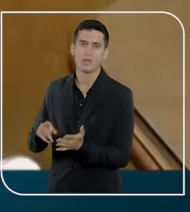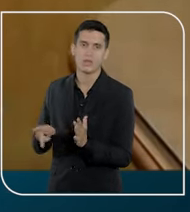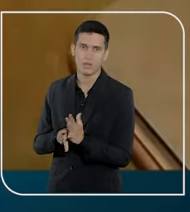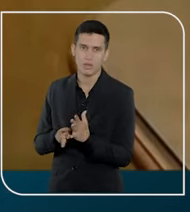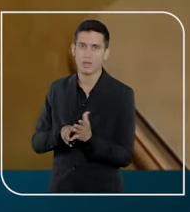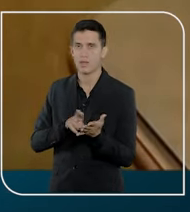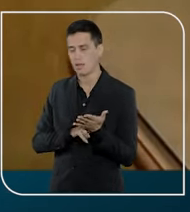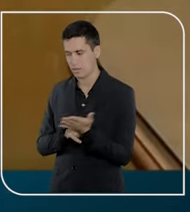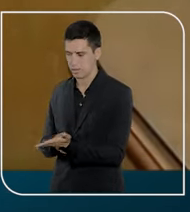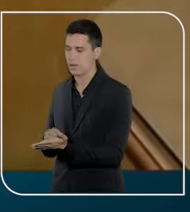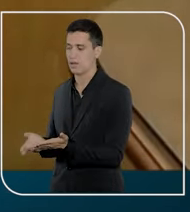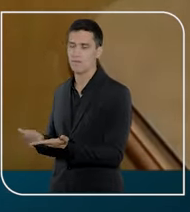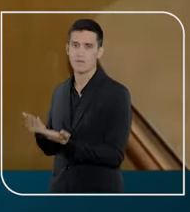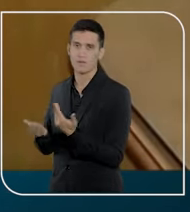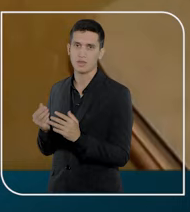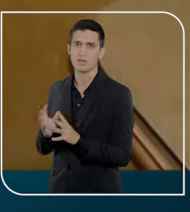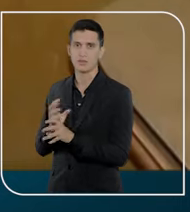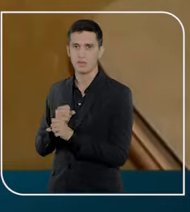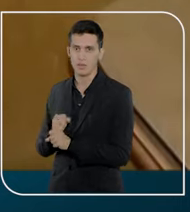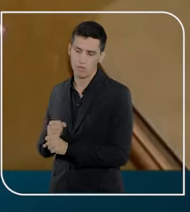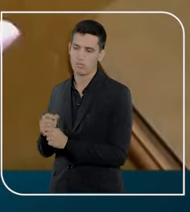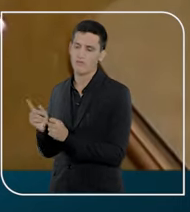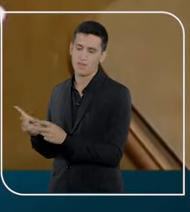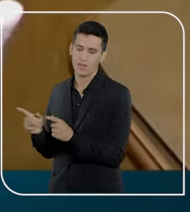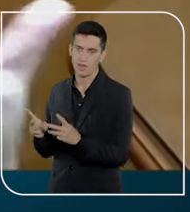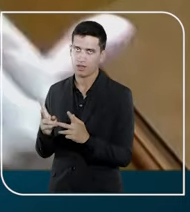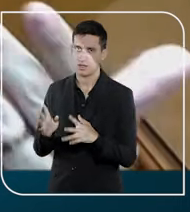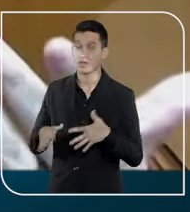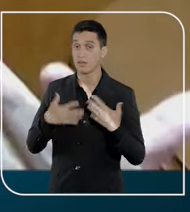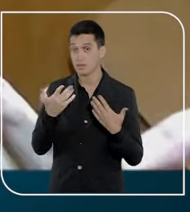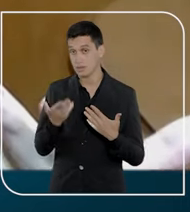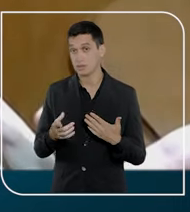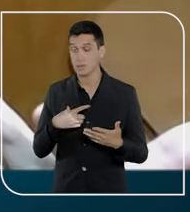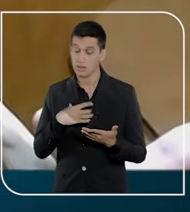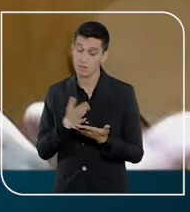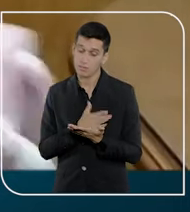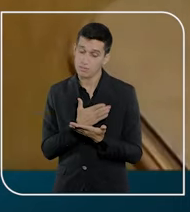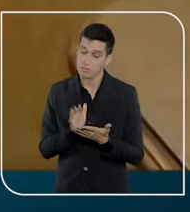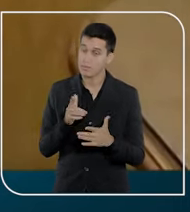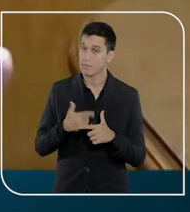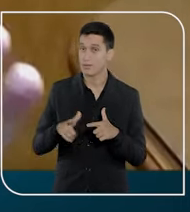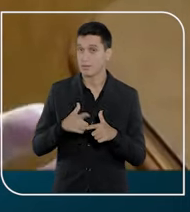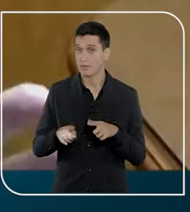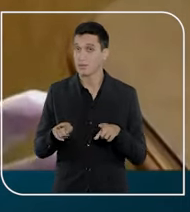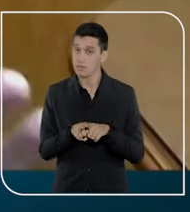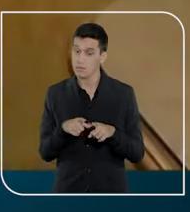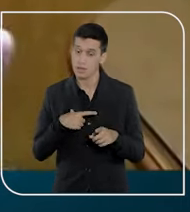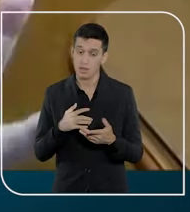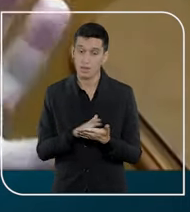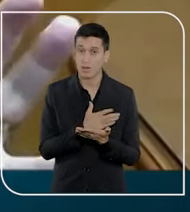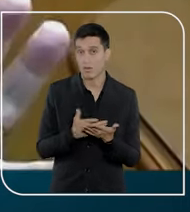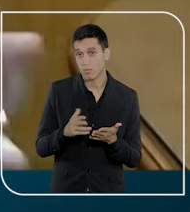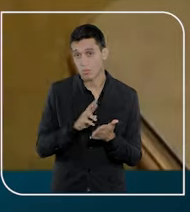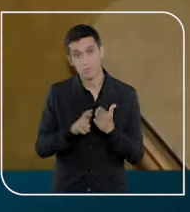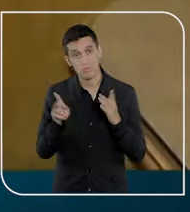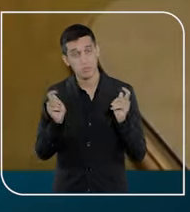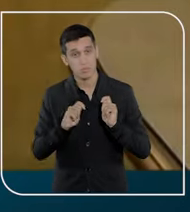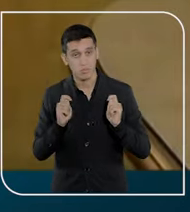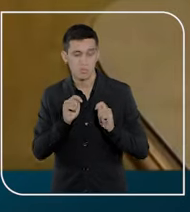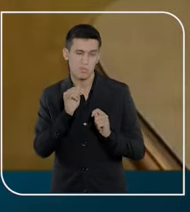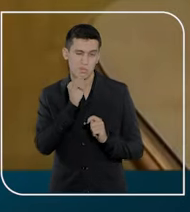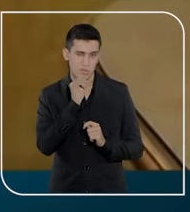Então a adjudicação tem alguns problemas, mas também tem algumas soluções. Vou dar um exemplo para a